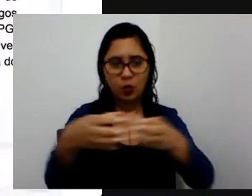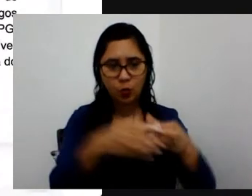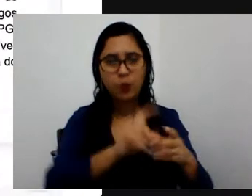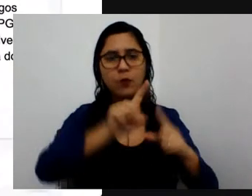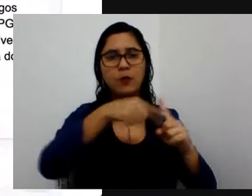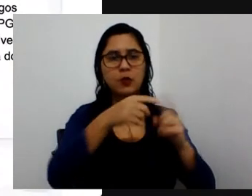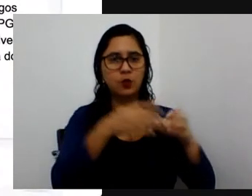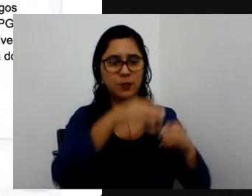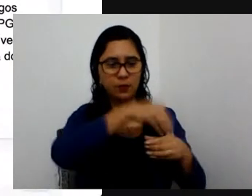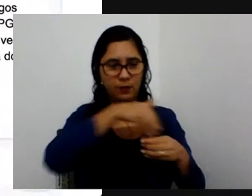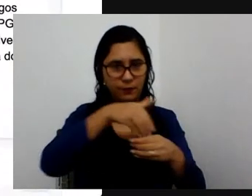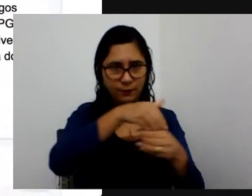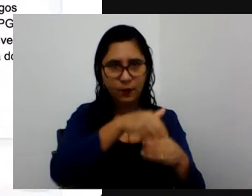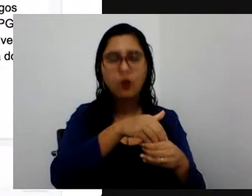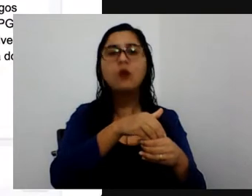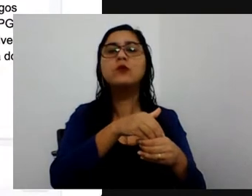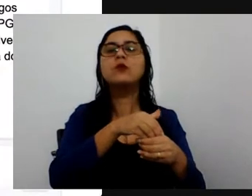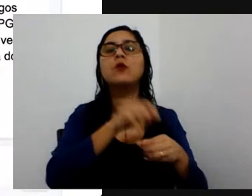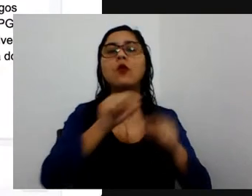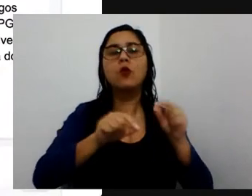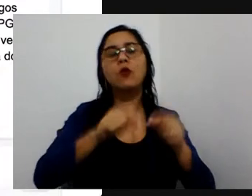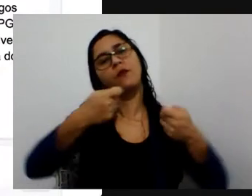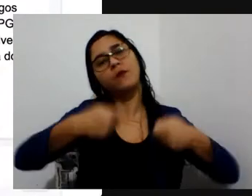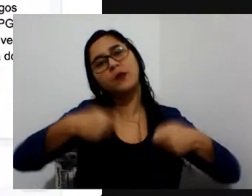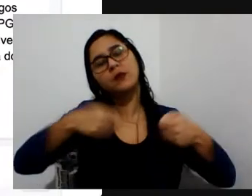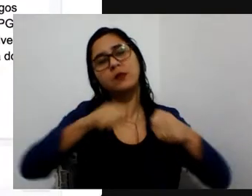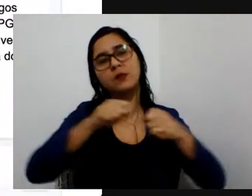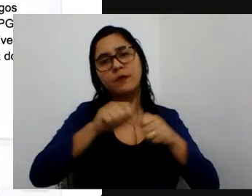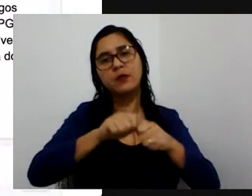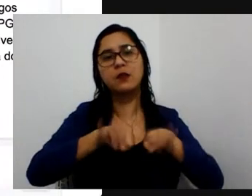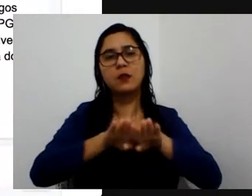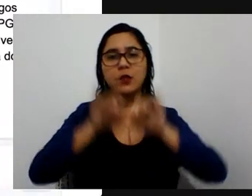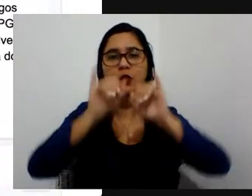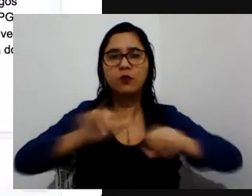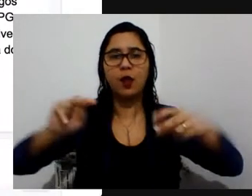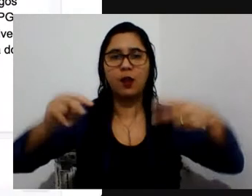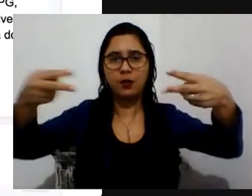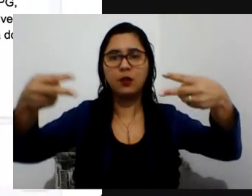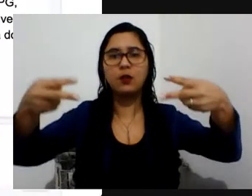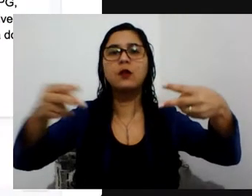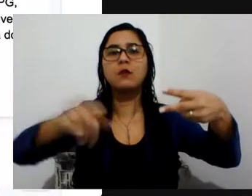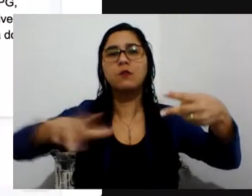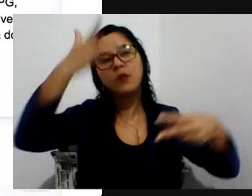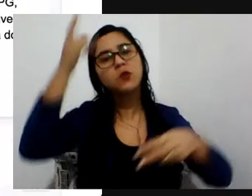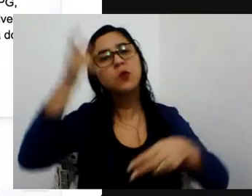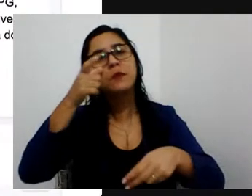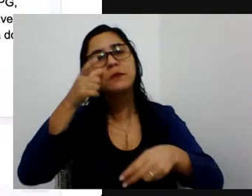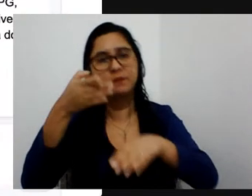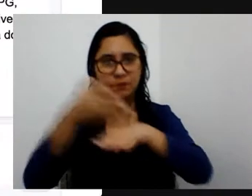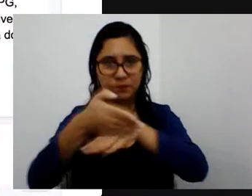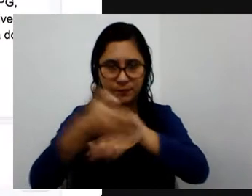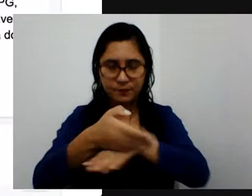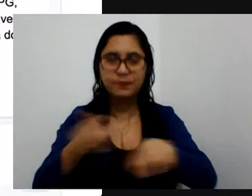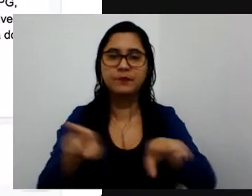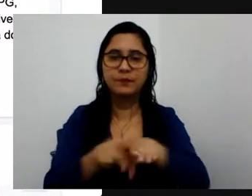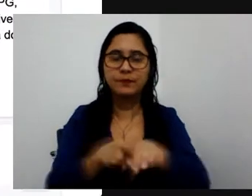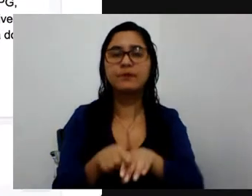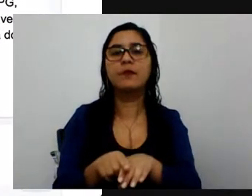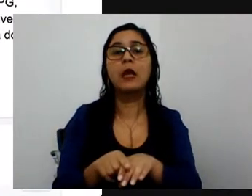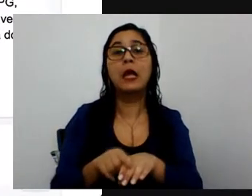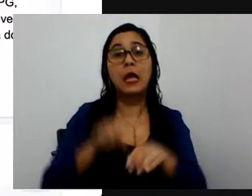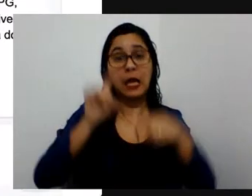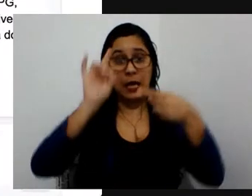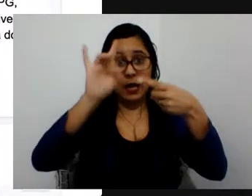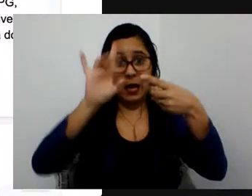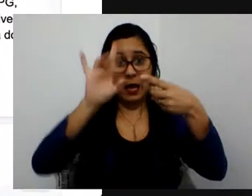Eleitoral, necessárias para sua realização, e divulgar o link para a conexão dos participantes. Cada um dos debates receberá